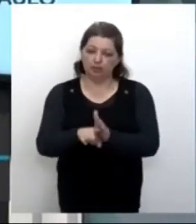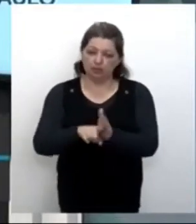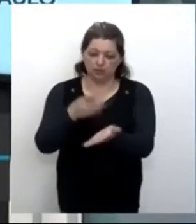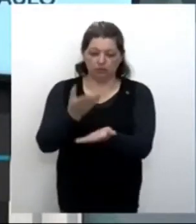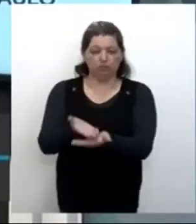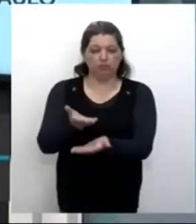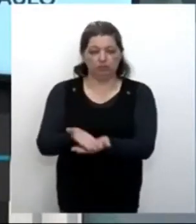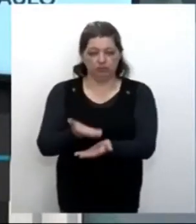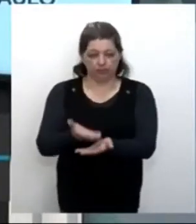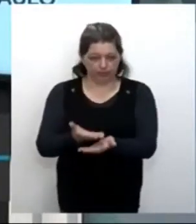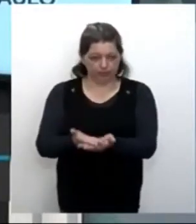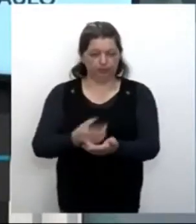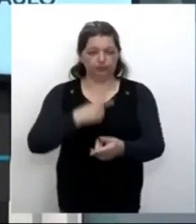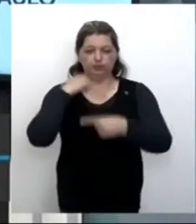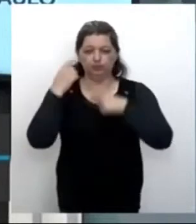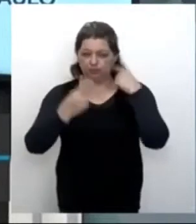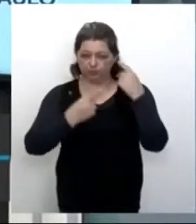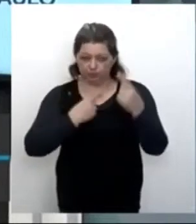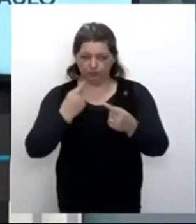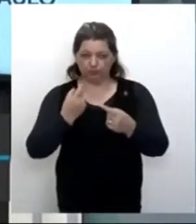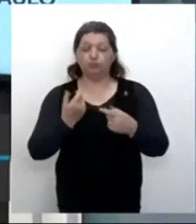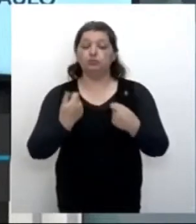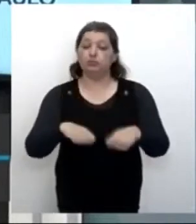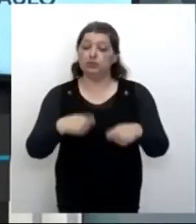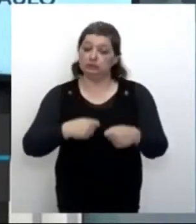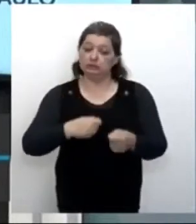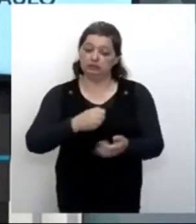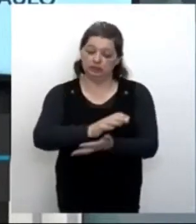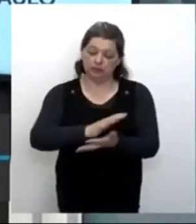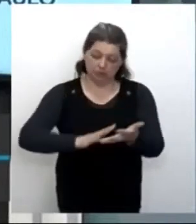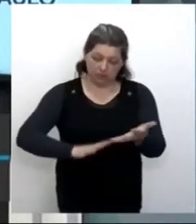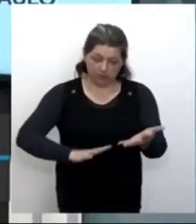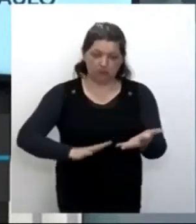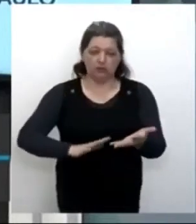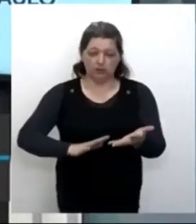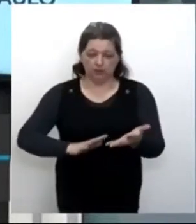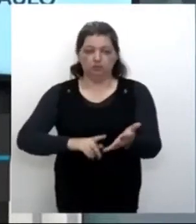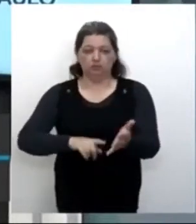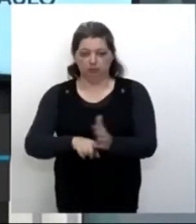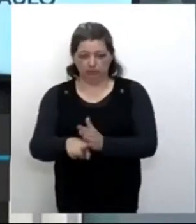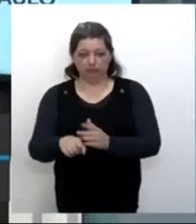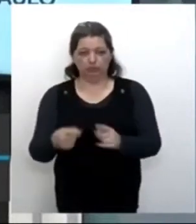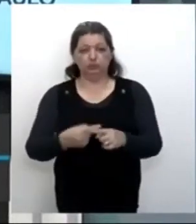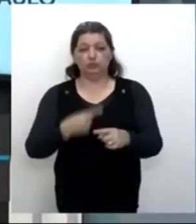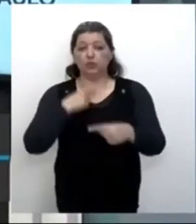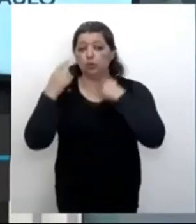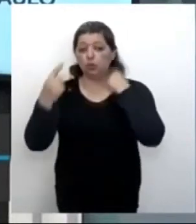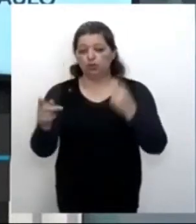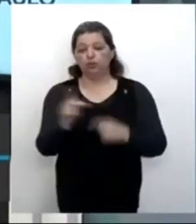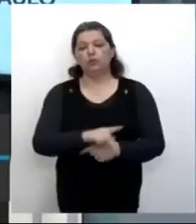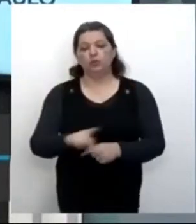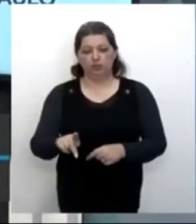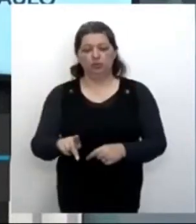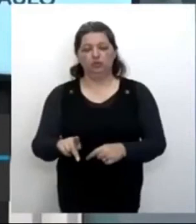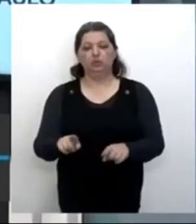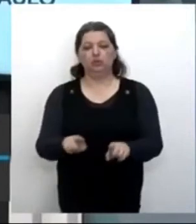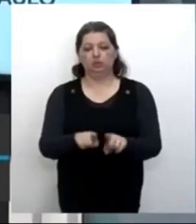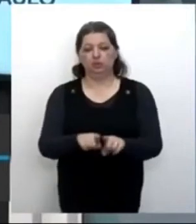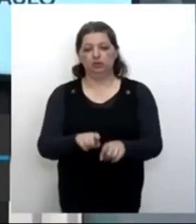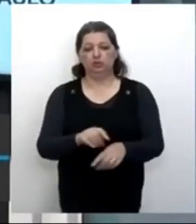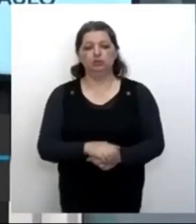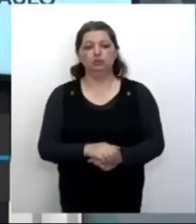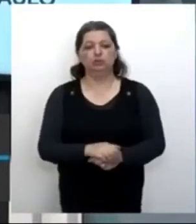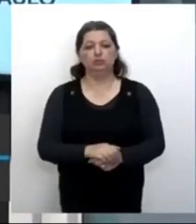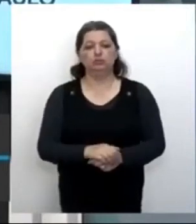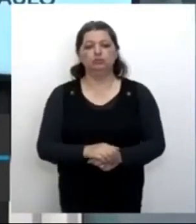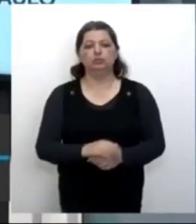estudou, as suas dúvidas, faça uns exercícios e tire dúvidas com os seus professores aí, quando tiver na